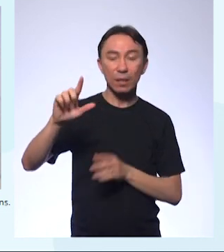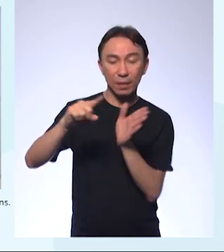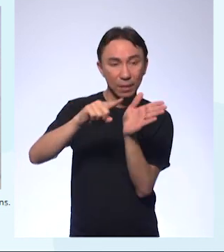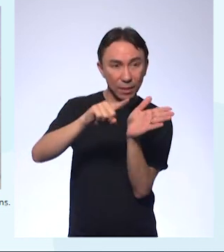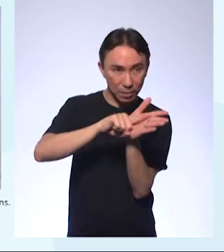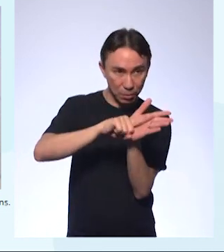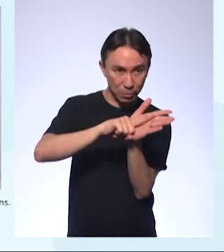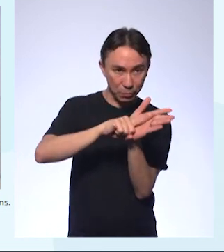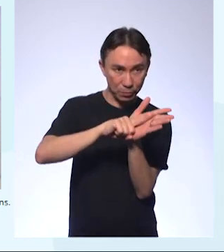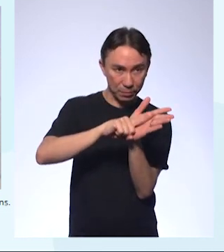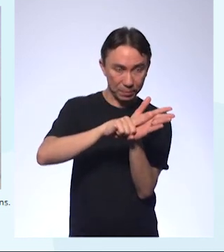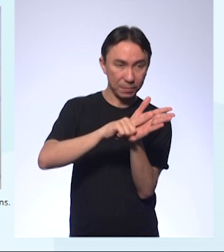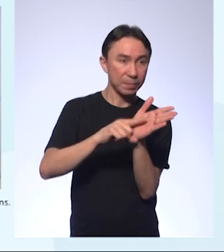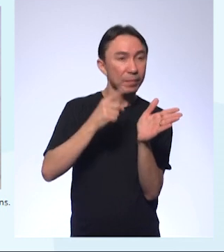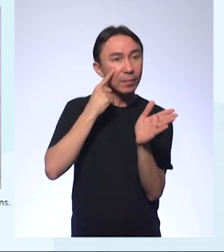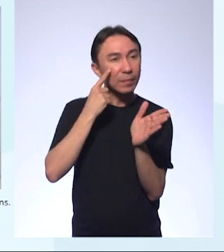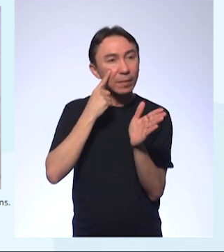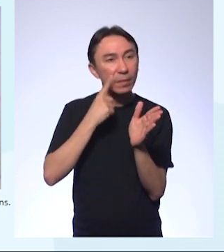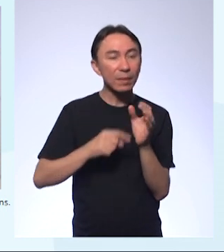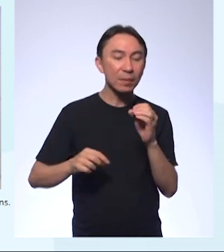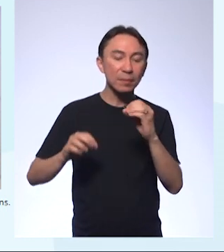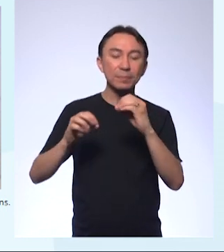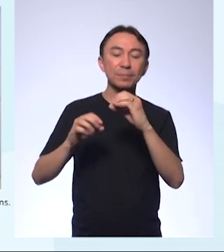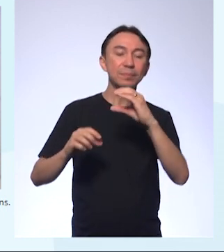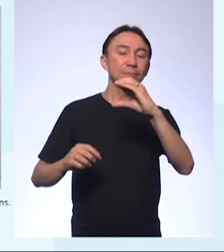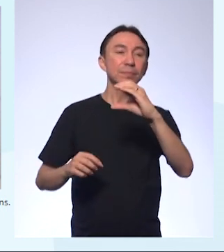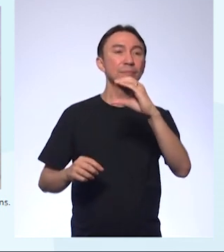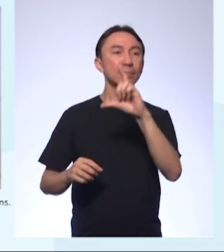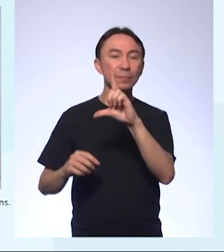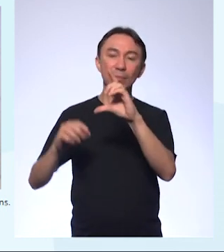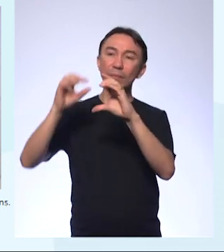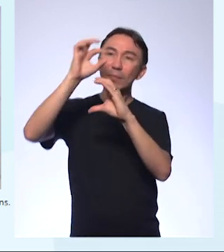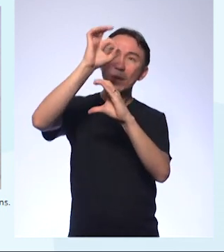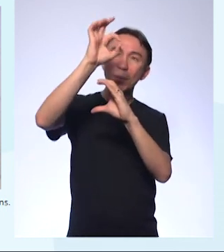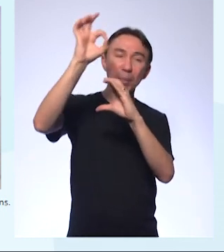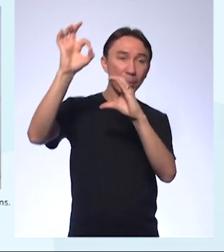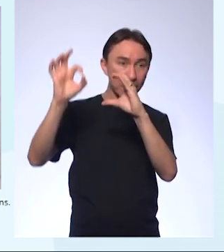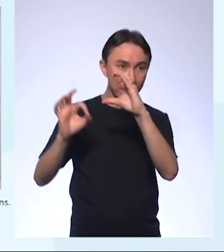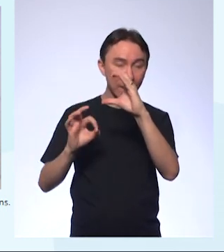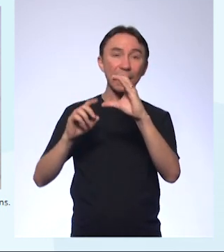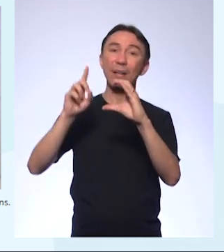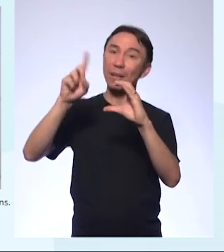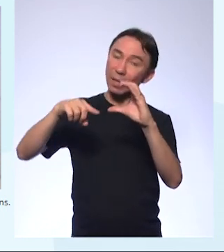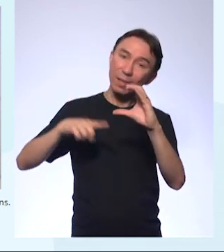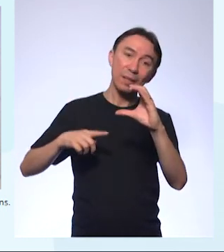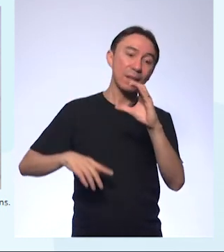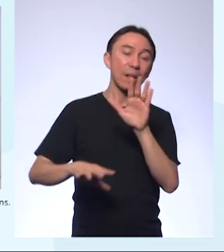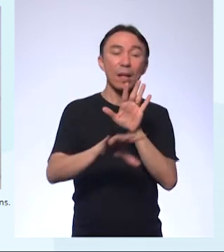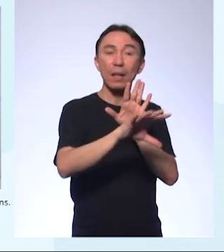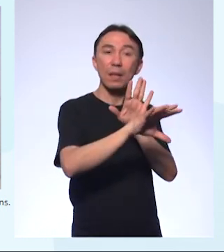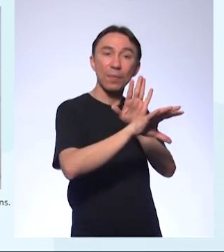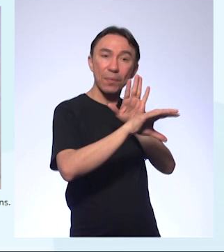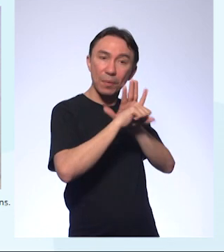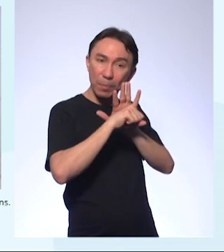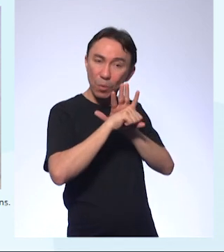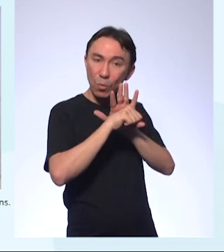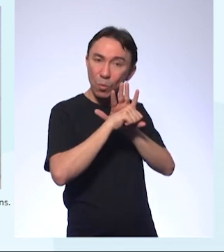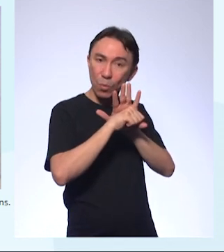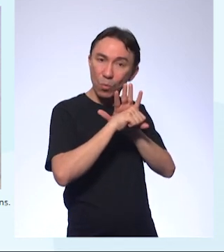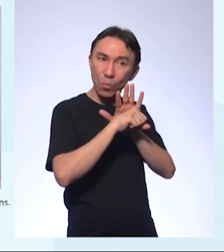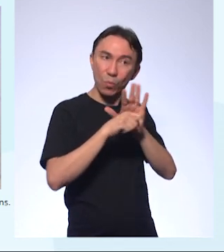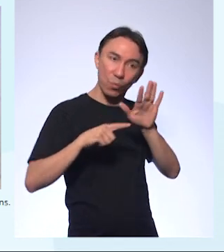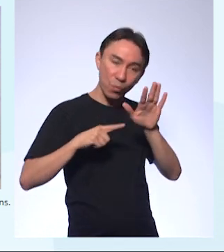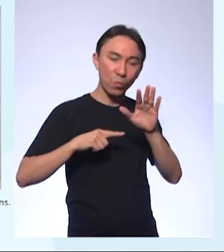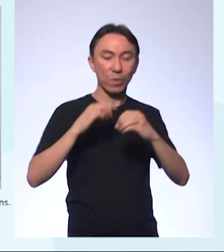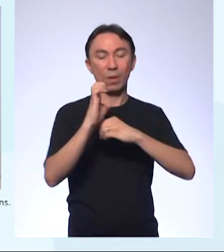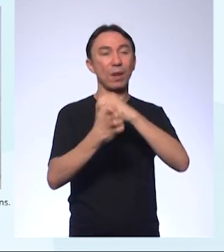Essas bolinhas que tem ao redor do cloro é para dizer para a gente que ele recebeu o elétron. Ele tinha 7, recebeu um elétron do sódio, agora